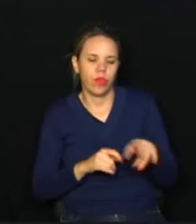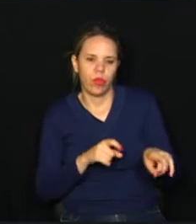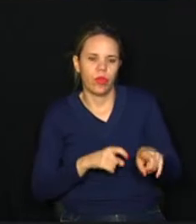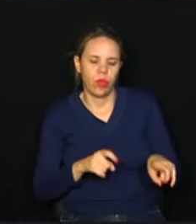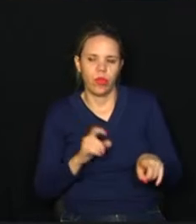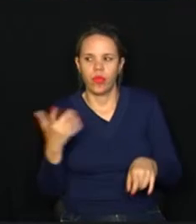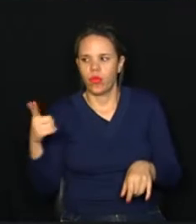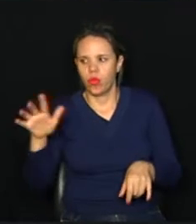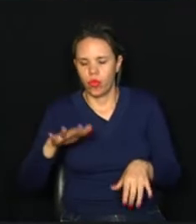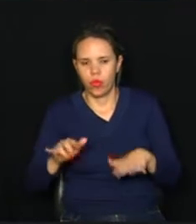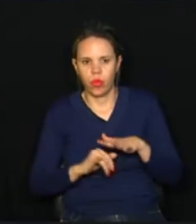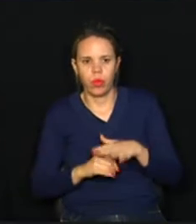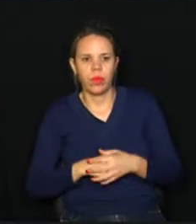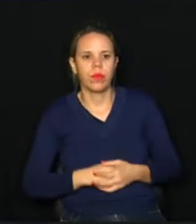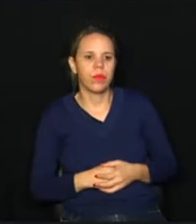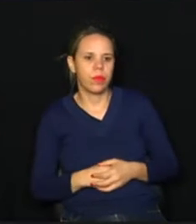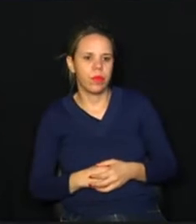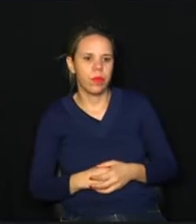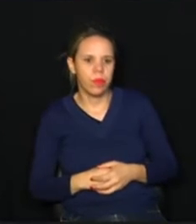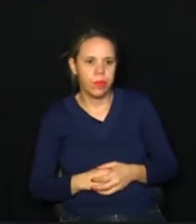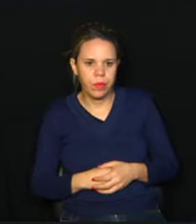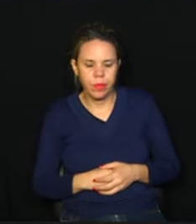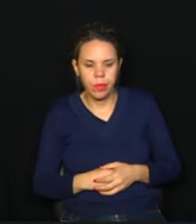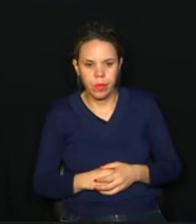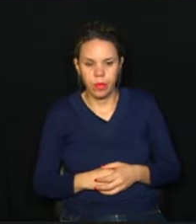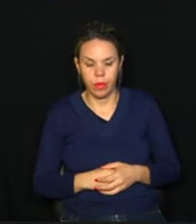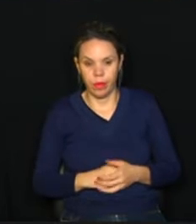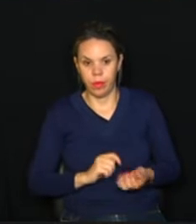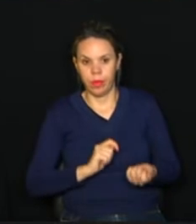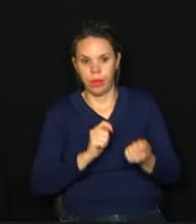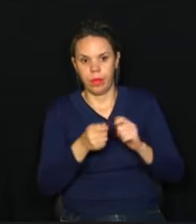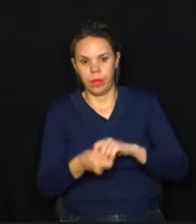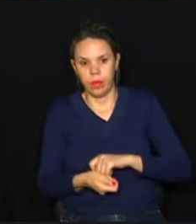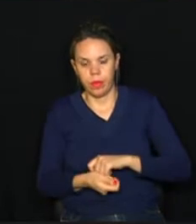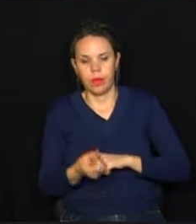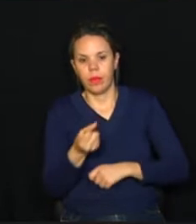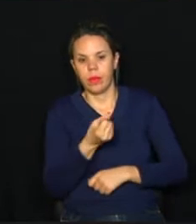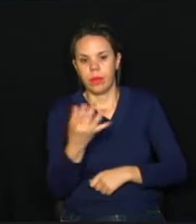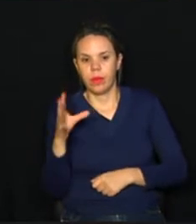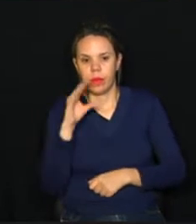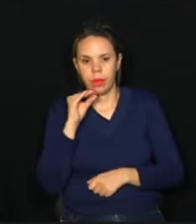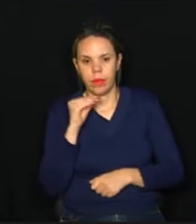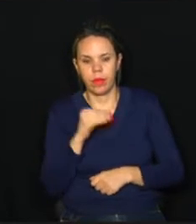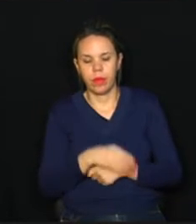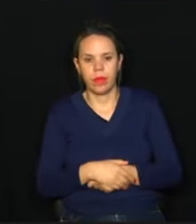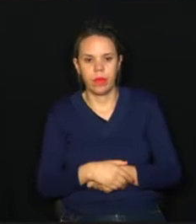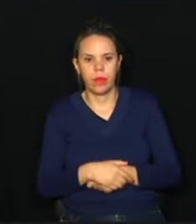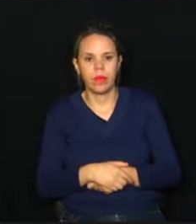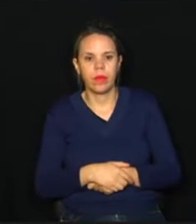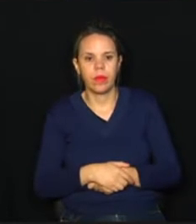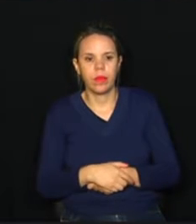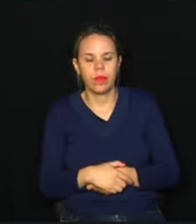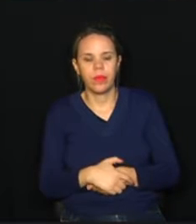outros institutos. Uma dilapidação do seu quadro funcional, uma